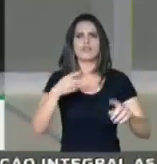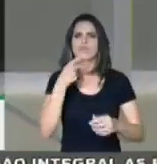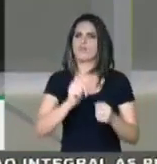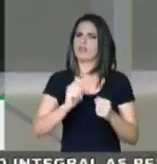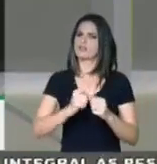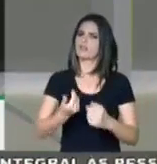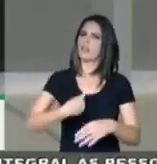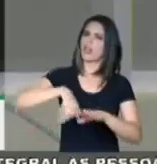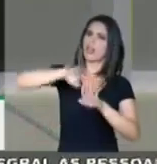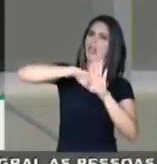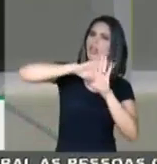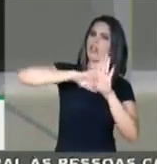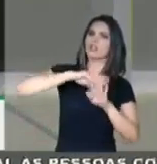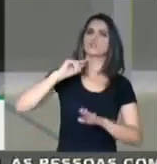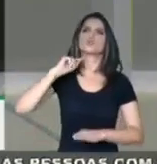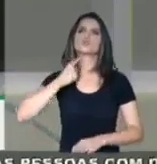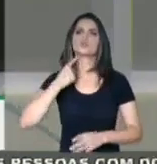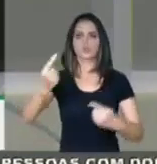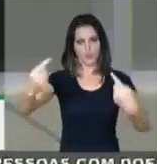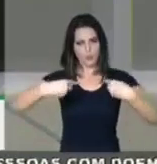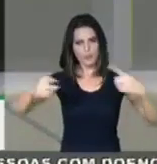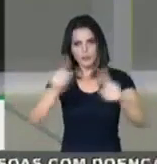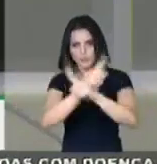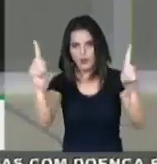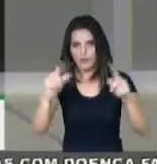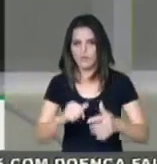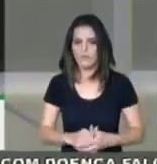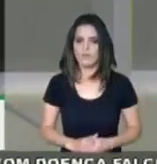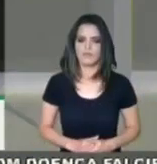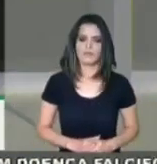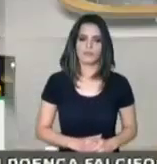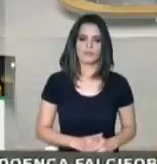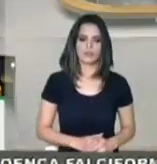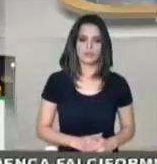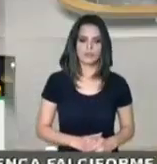jogo sujo, porque aqui não vai fazer isso comigo. Obrigado, presidente. Obrigado, deputado.